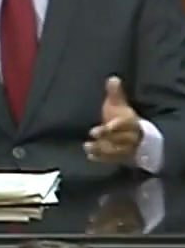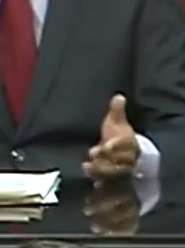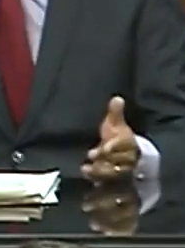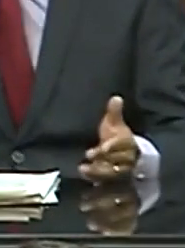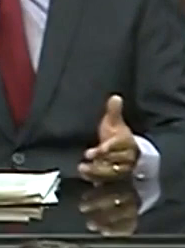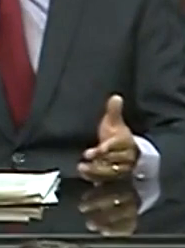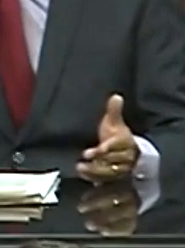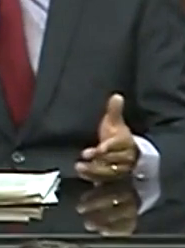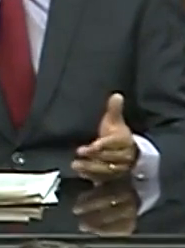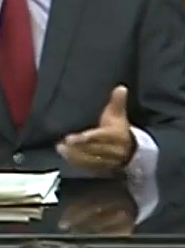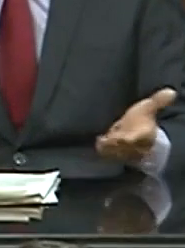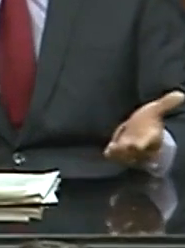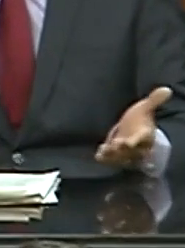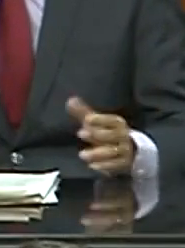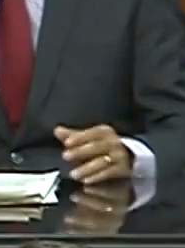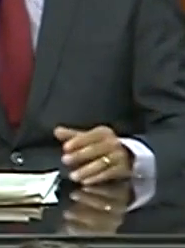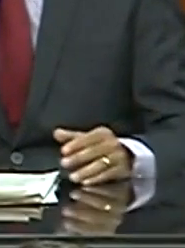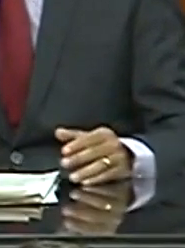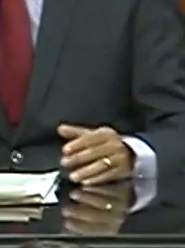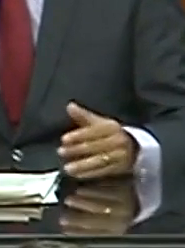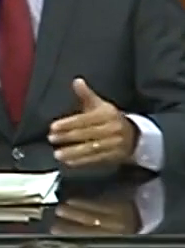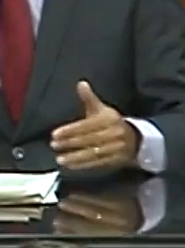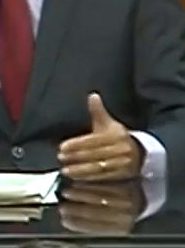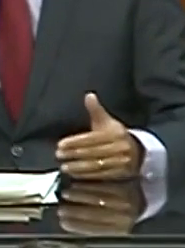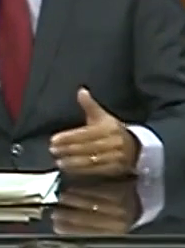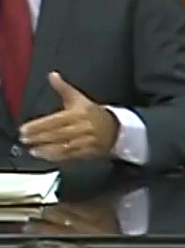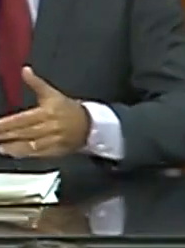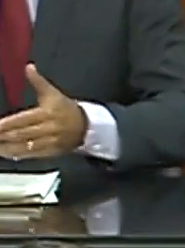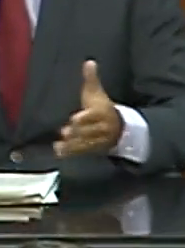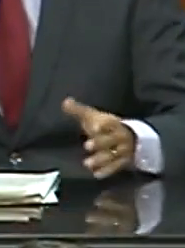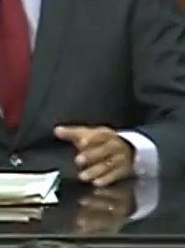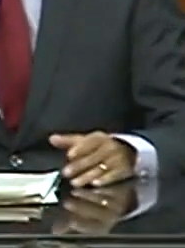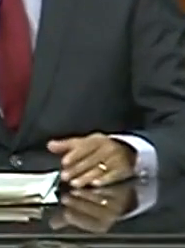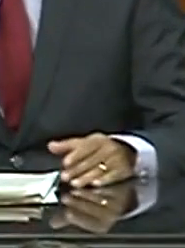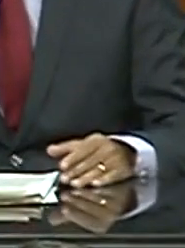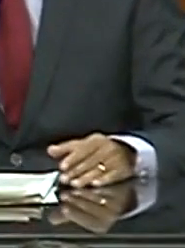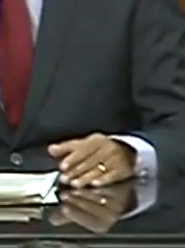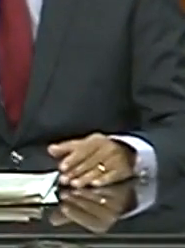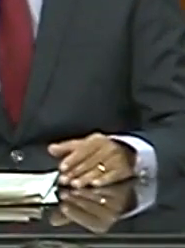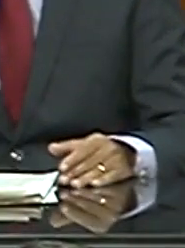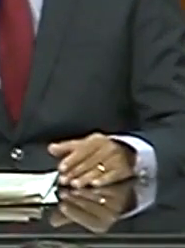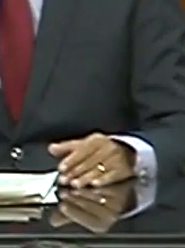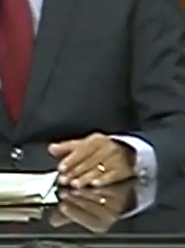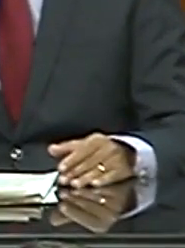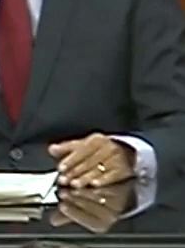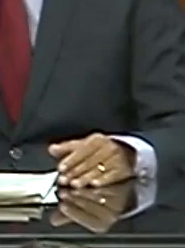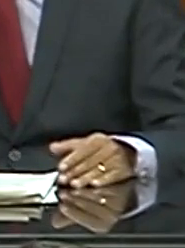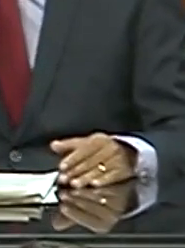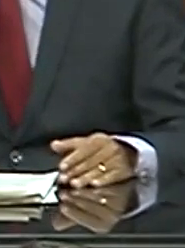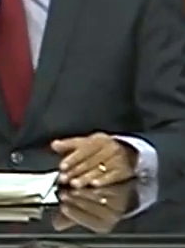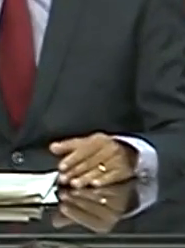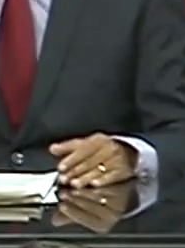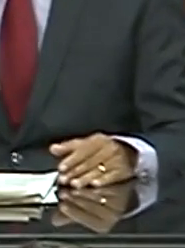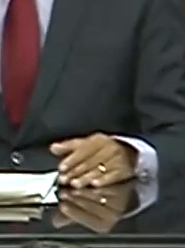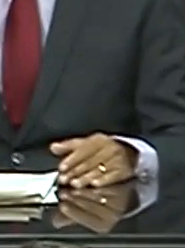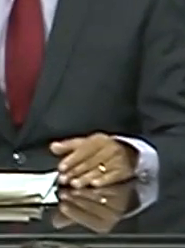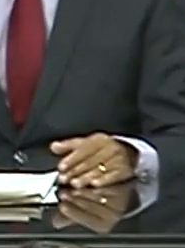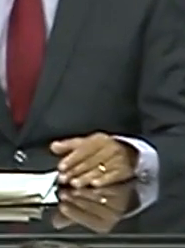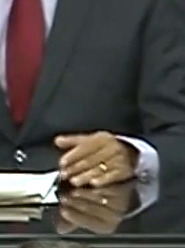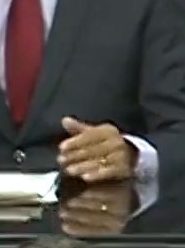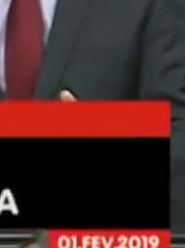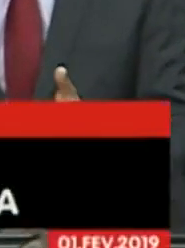até impopulares, né, que o governador defende, possam encontrar ambiente na Assembleia para eventualmente